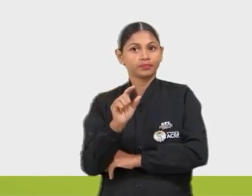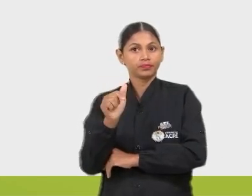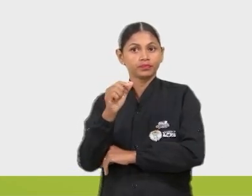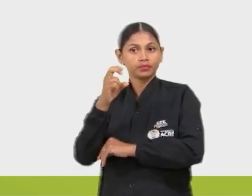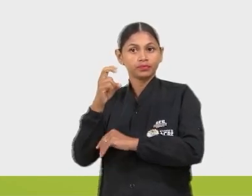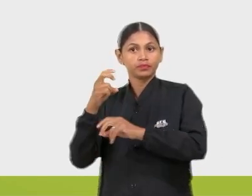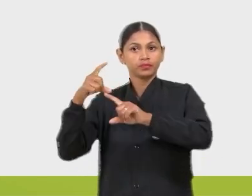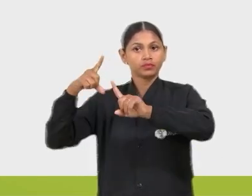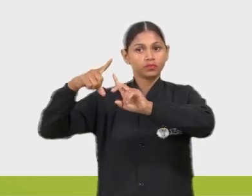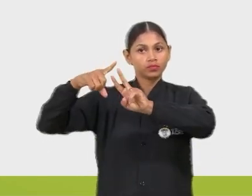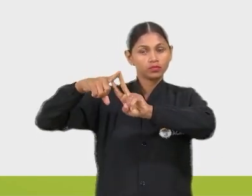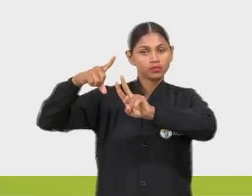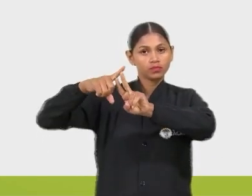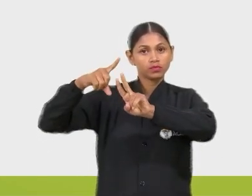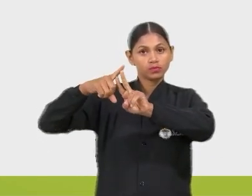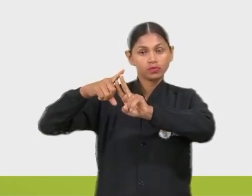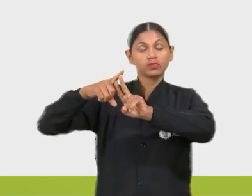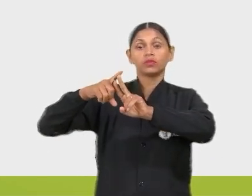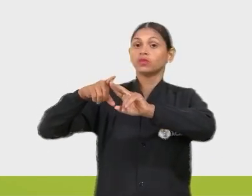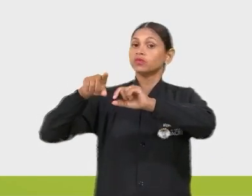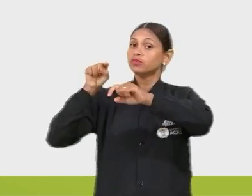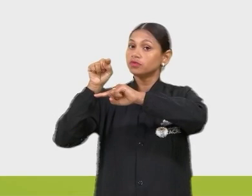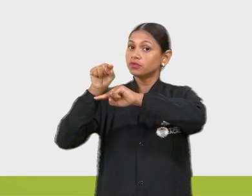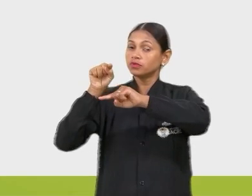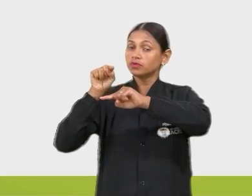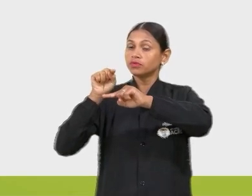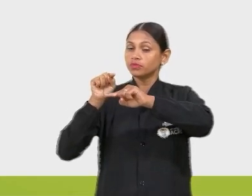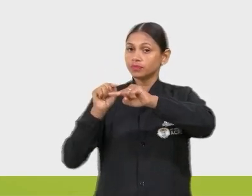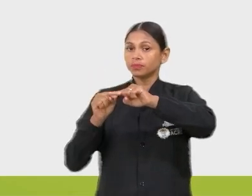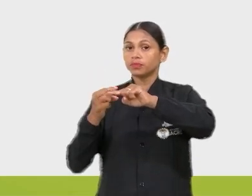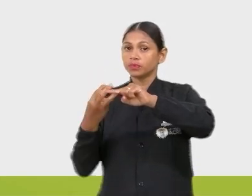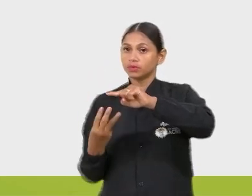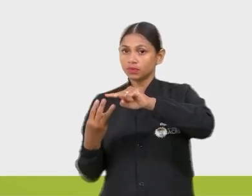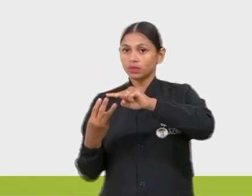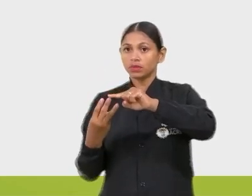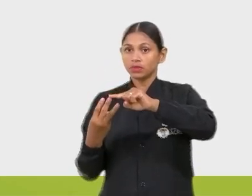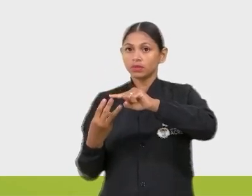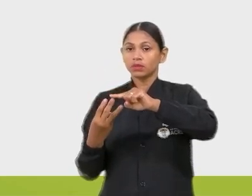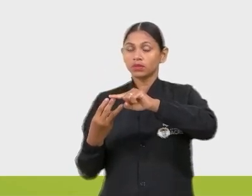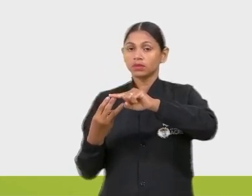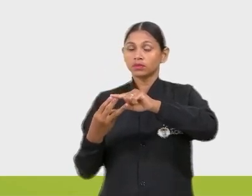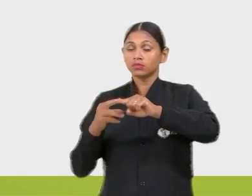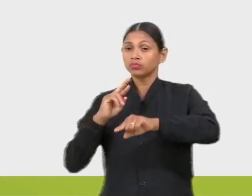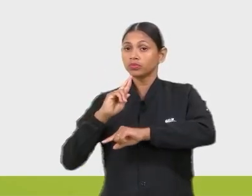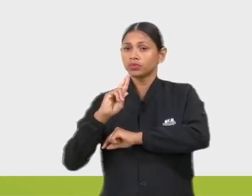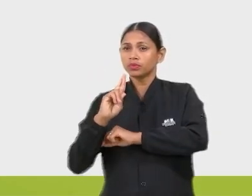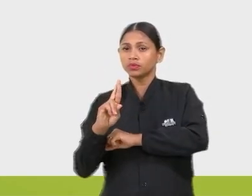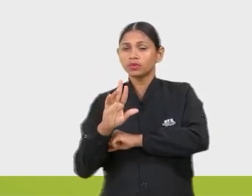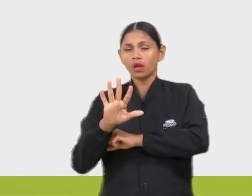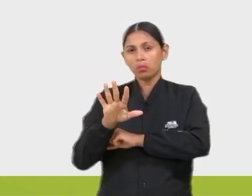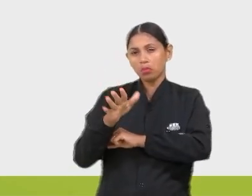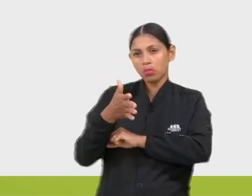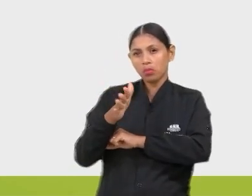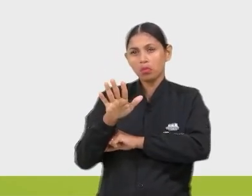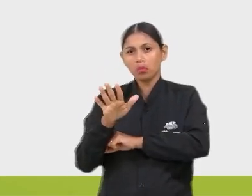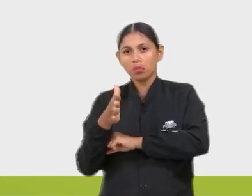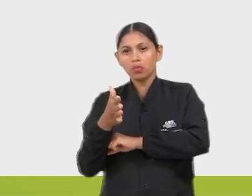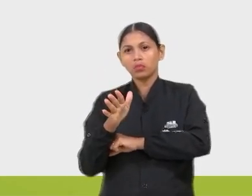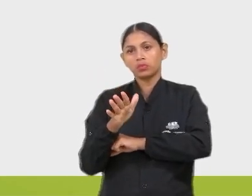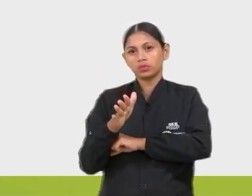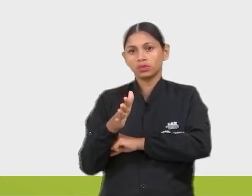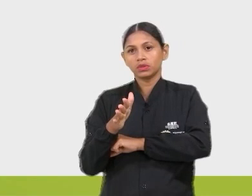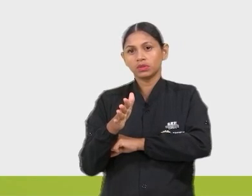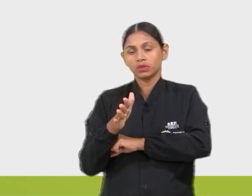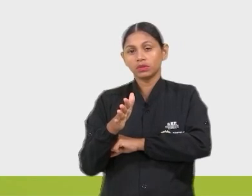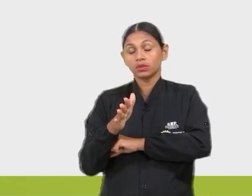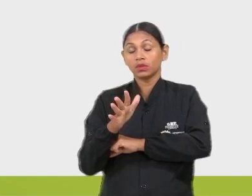vezes 0,125 dá meio. Meio dividido por 3, ó, a gente vai chegar num valor mais ou menos assim, ó. Eu